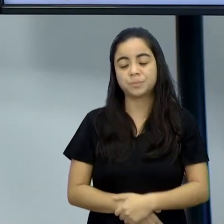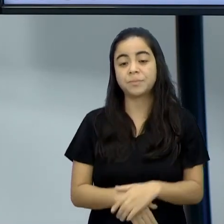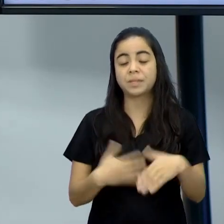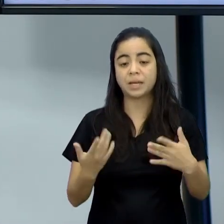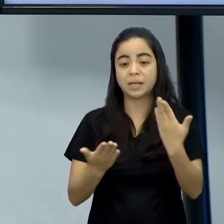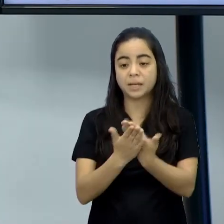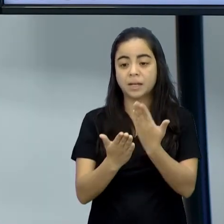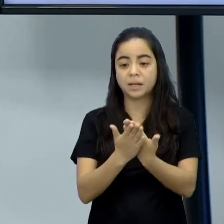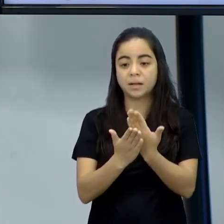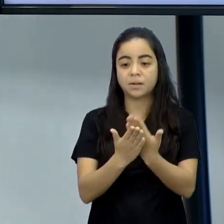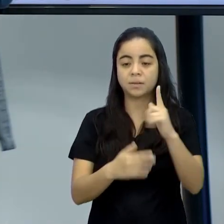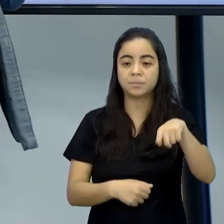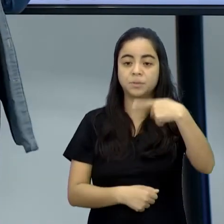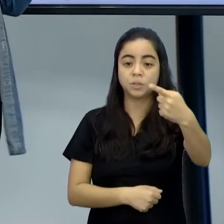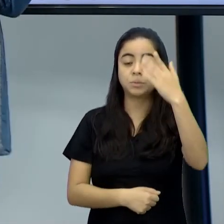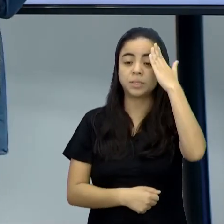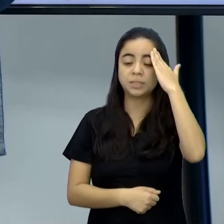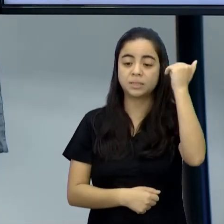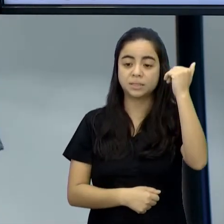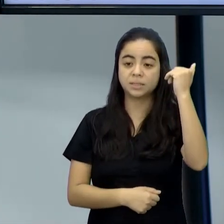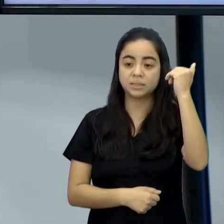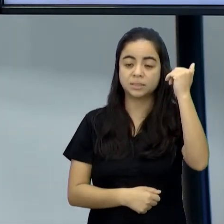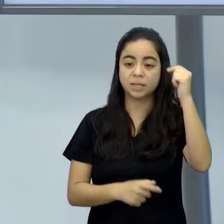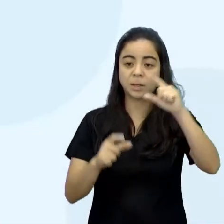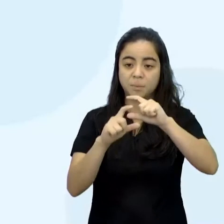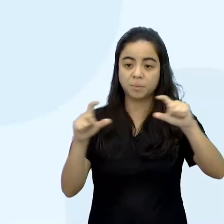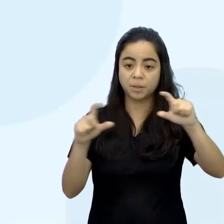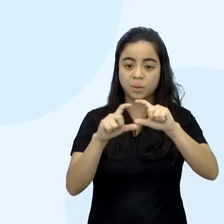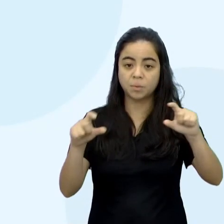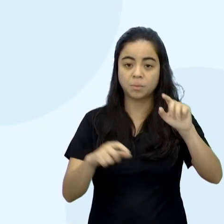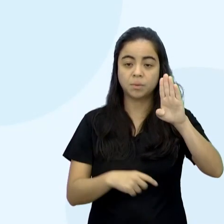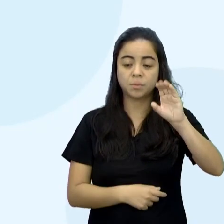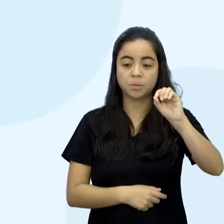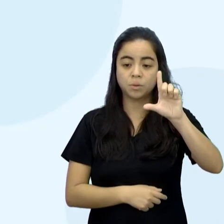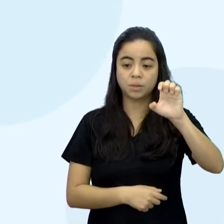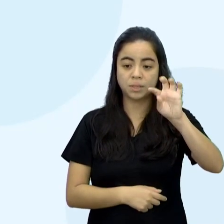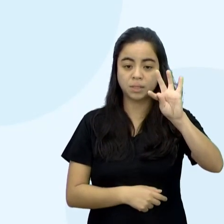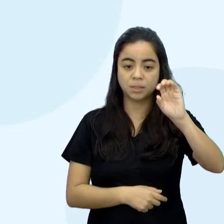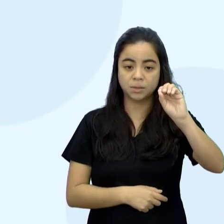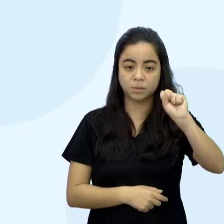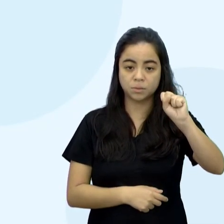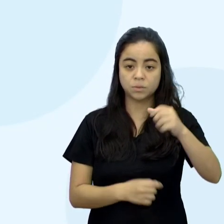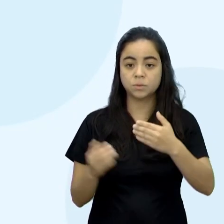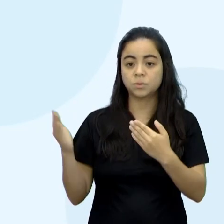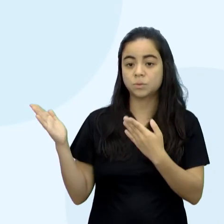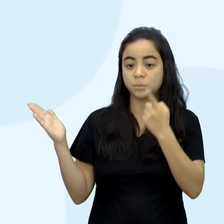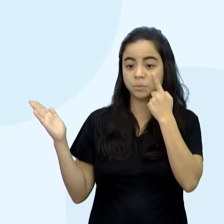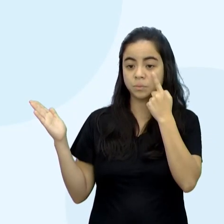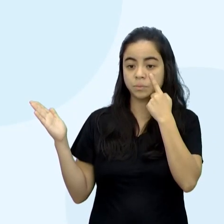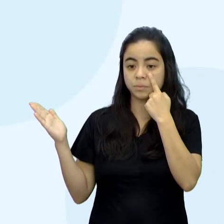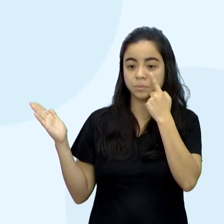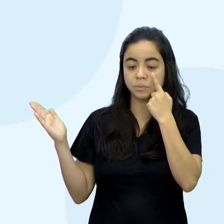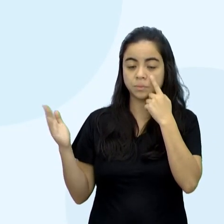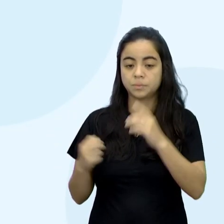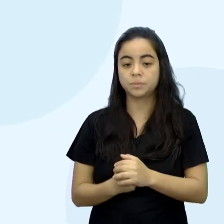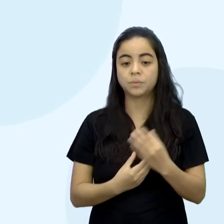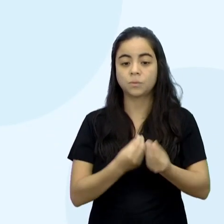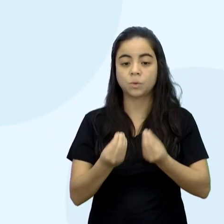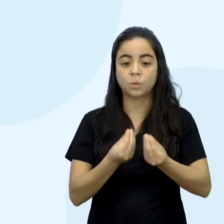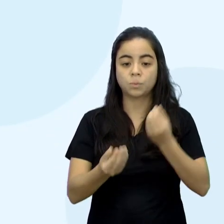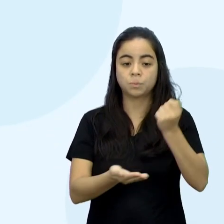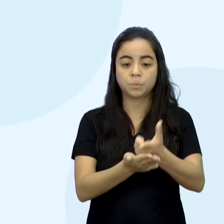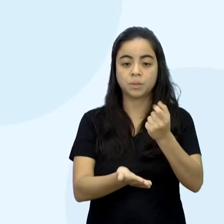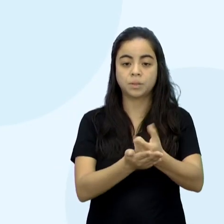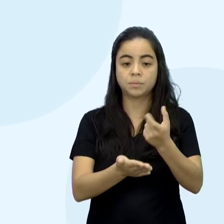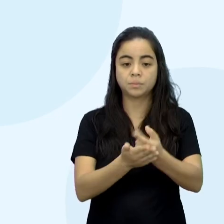próxima aula, você sabe ler boletos? Então a gente vai aqui apresentar para vocês como se lê um boleto para a gente não pagar juros.